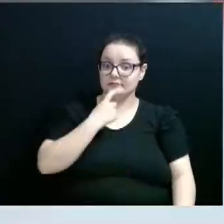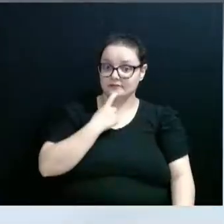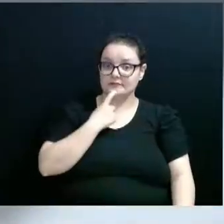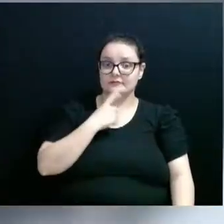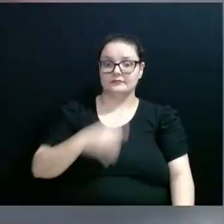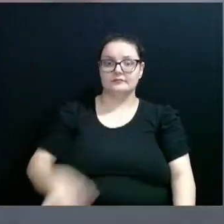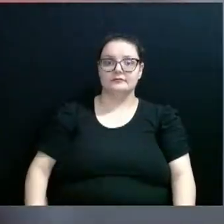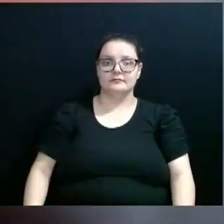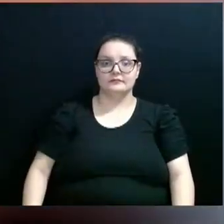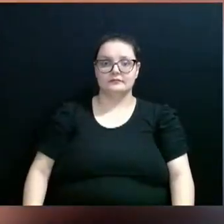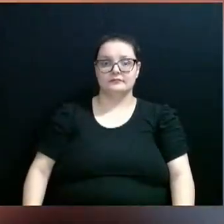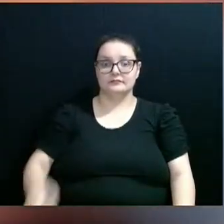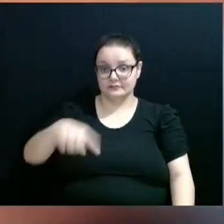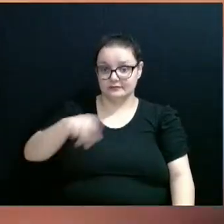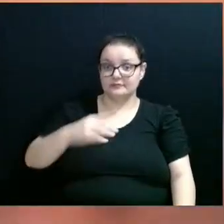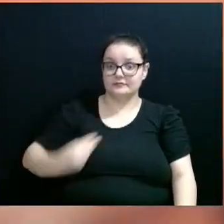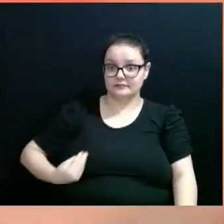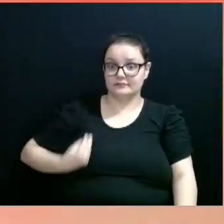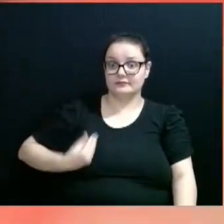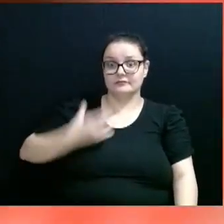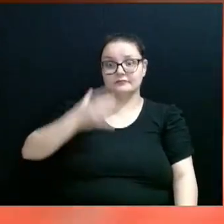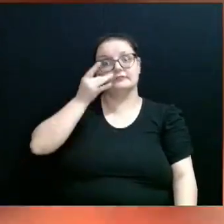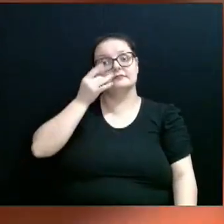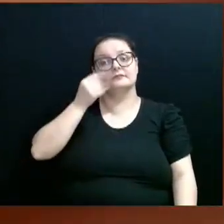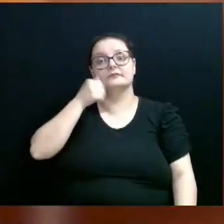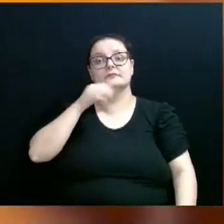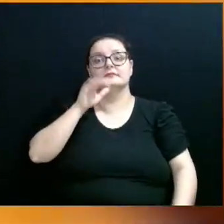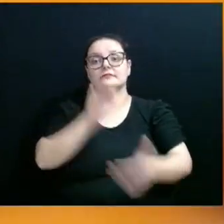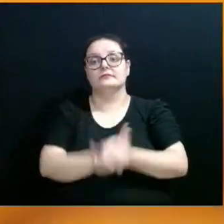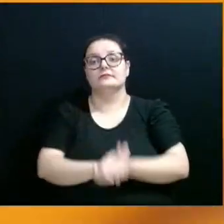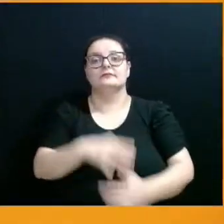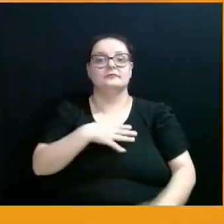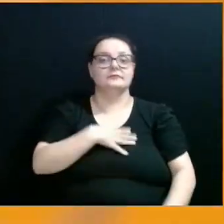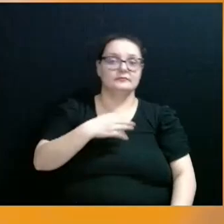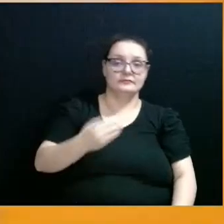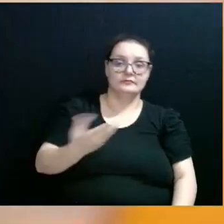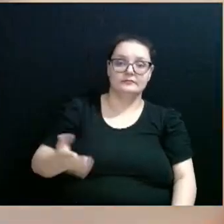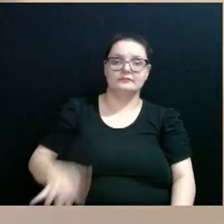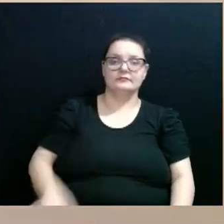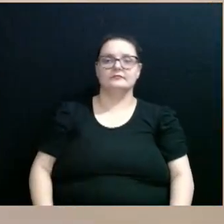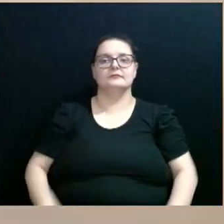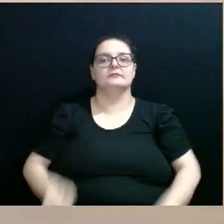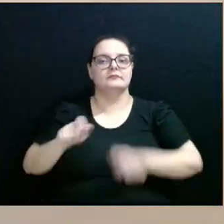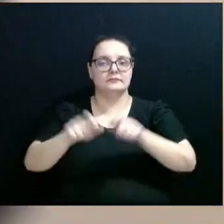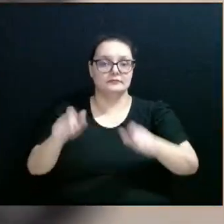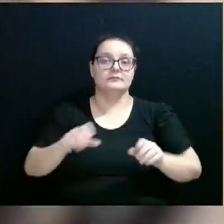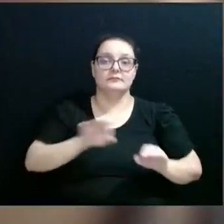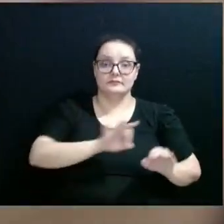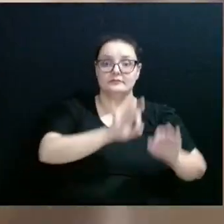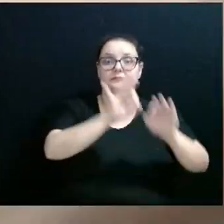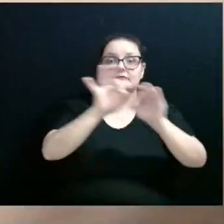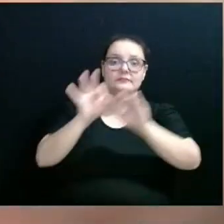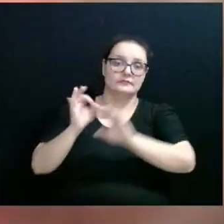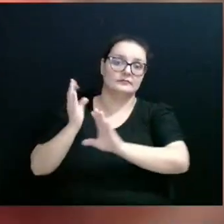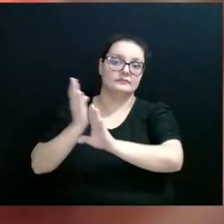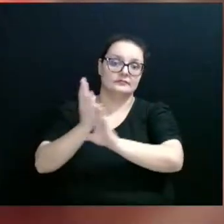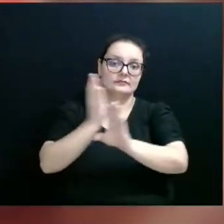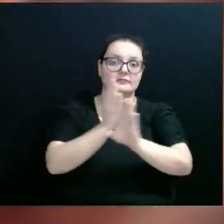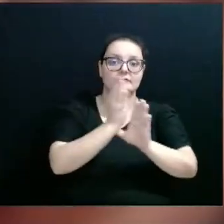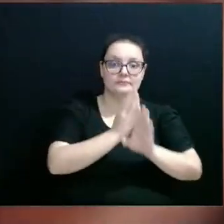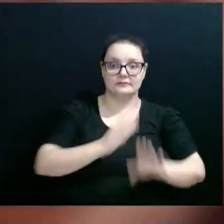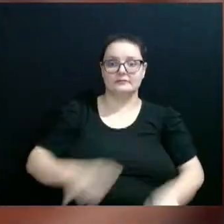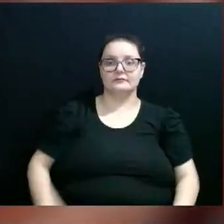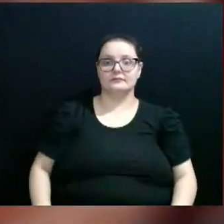aqui presentes, com as esposas, com os filhos, e as pessoas têm acompanhado esses encontros aí, que a